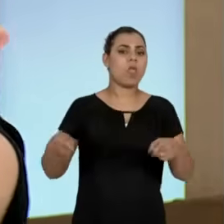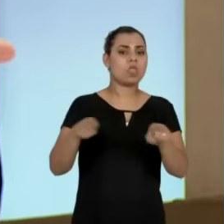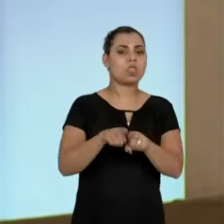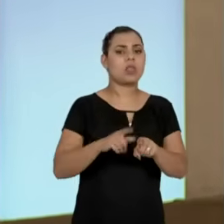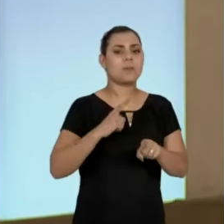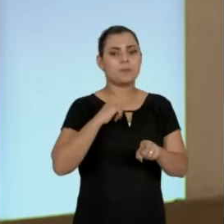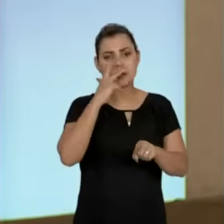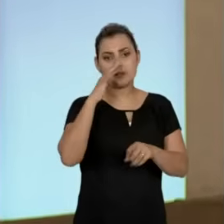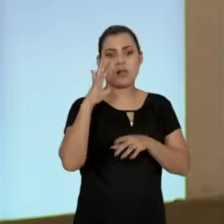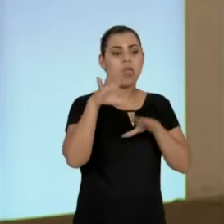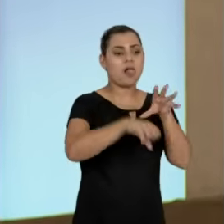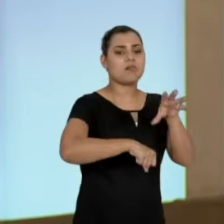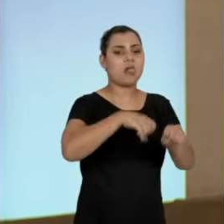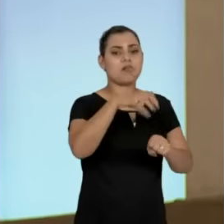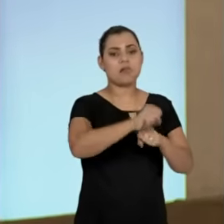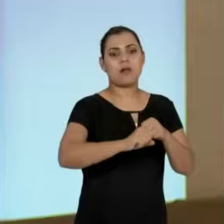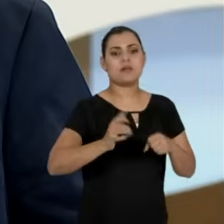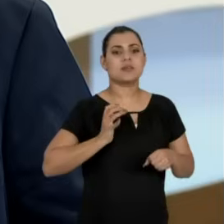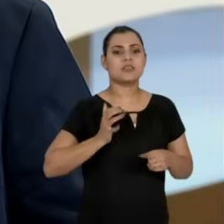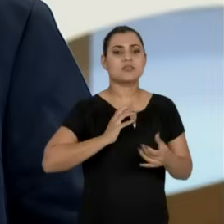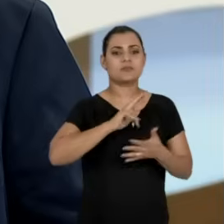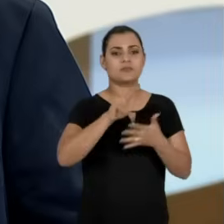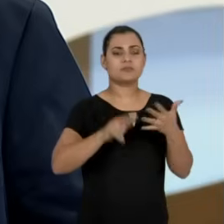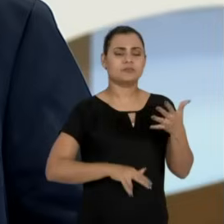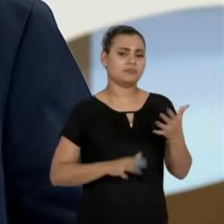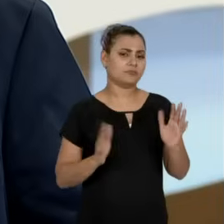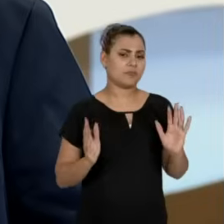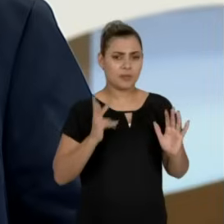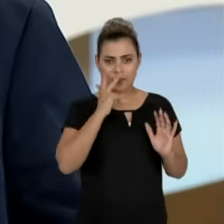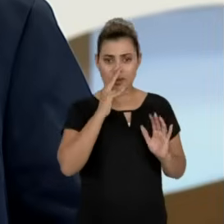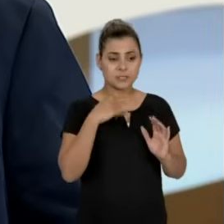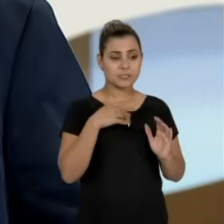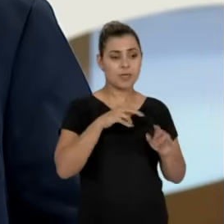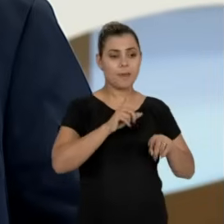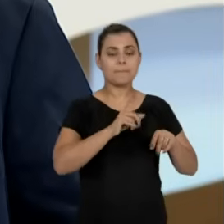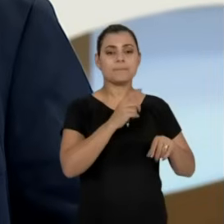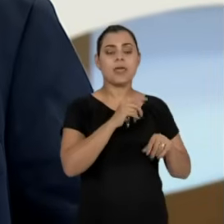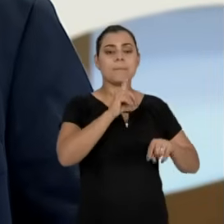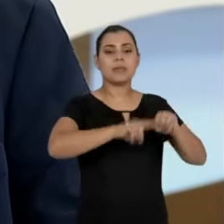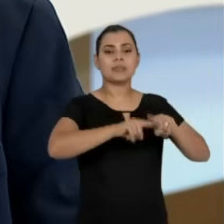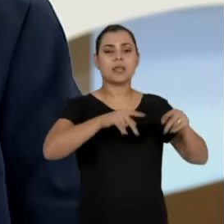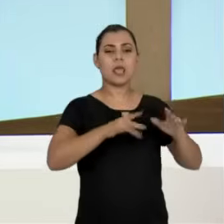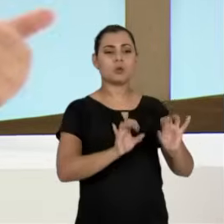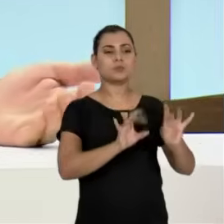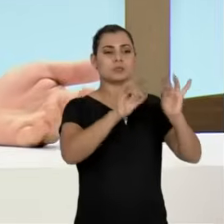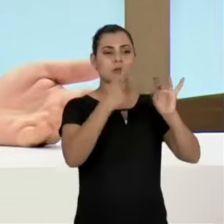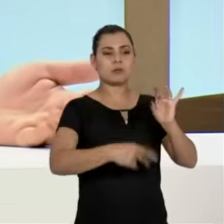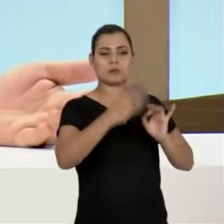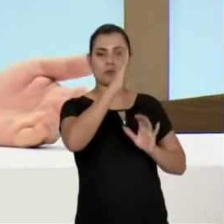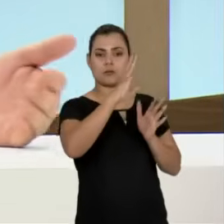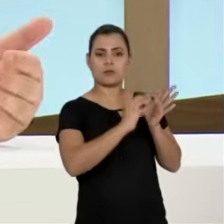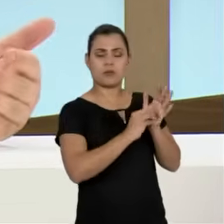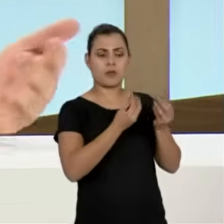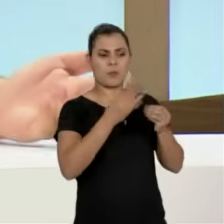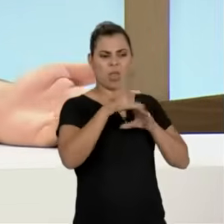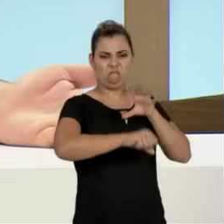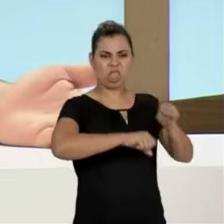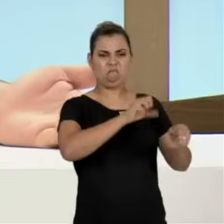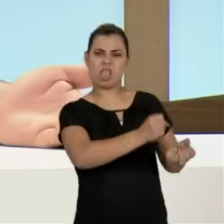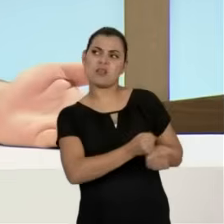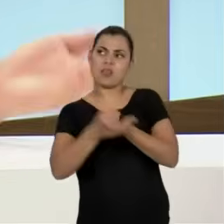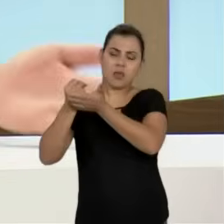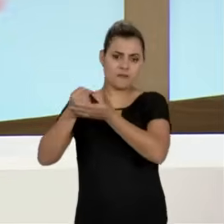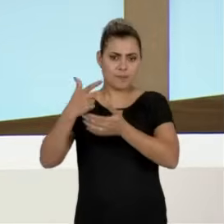nossas riquezas, justamente essas riquezas que o senhor está falando. Então, eu queria que o senhor esclarecesse um pouquinho para a gente como é que é a relação com essas